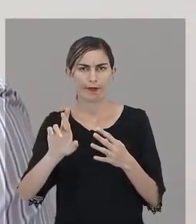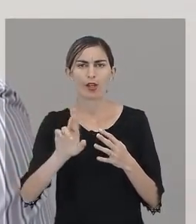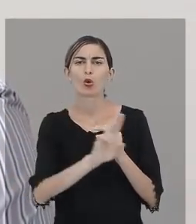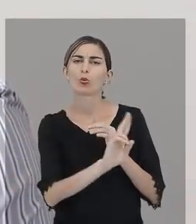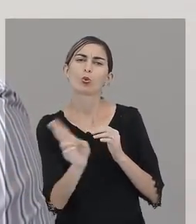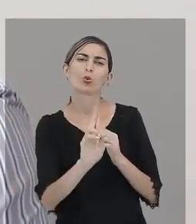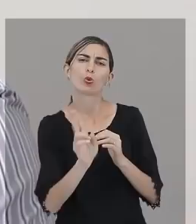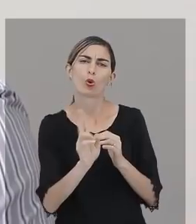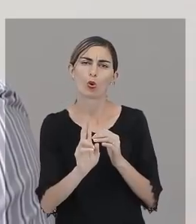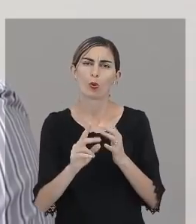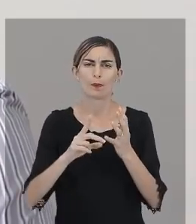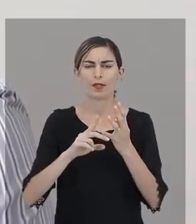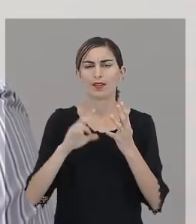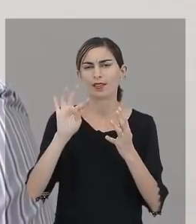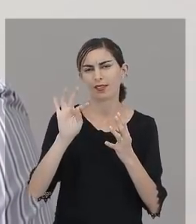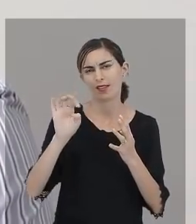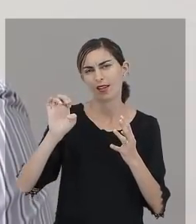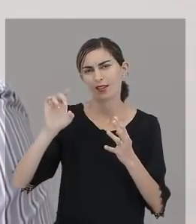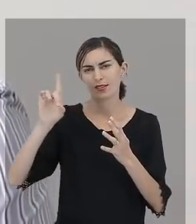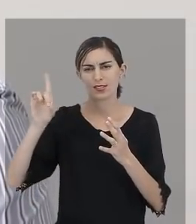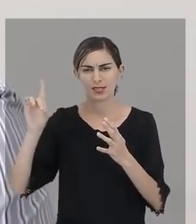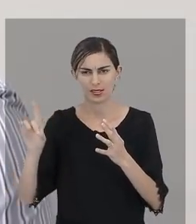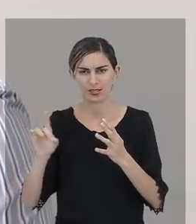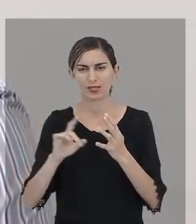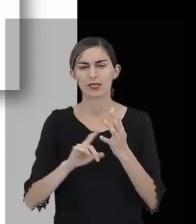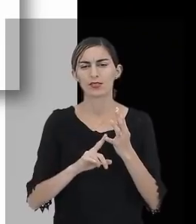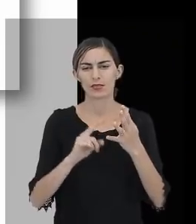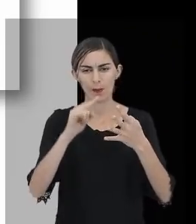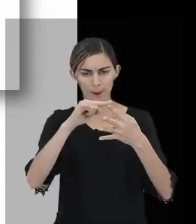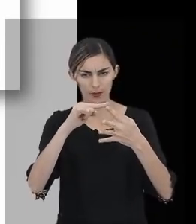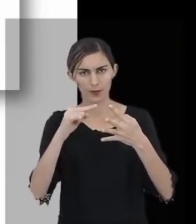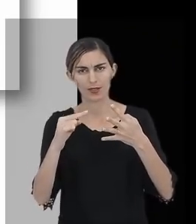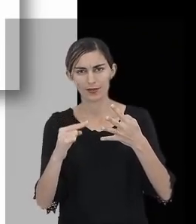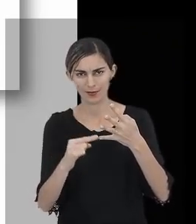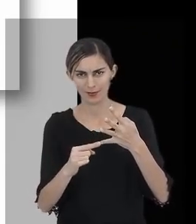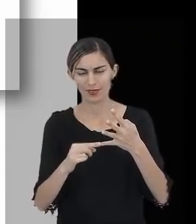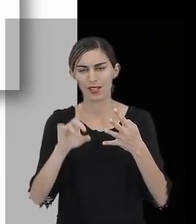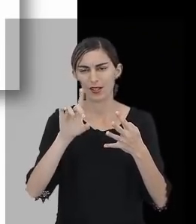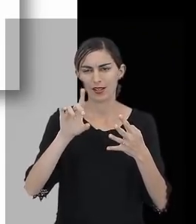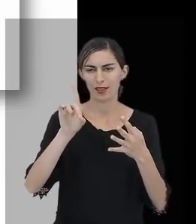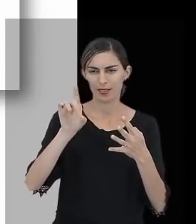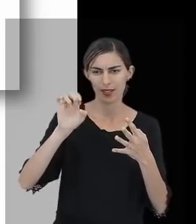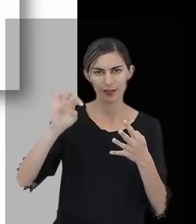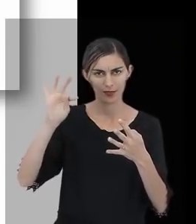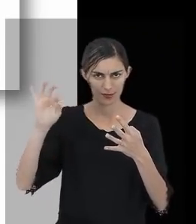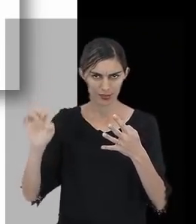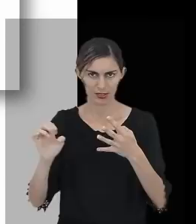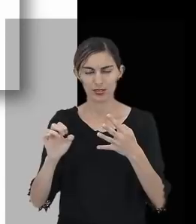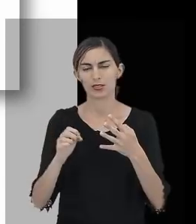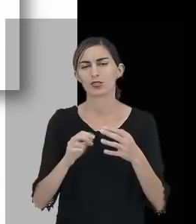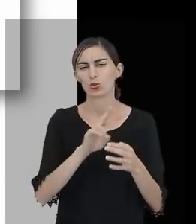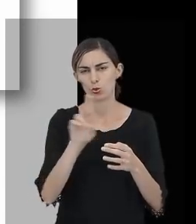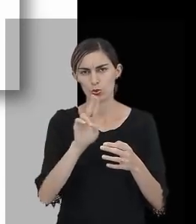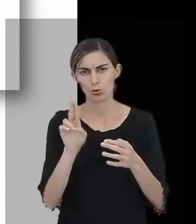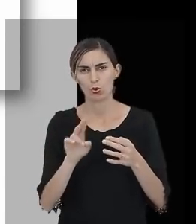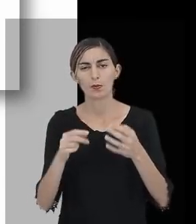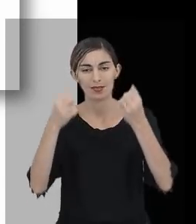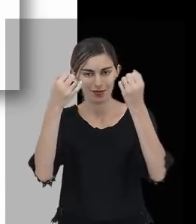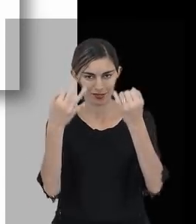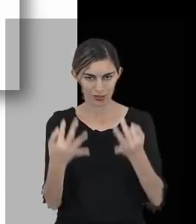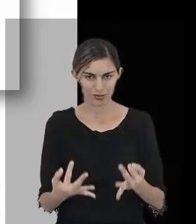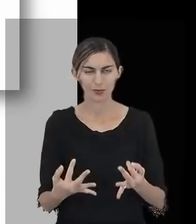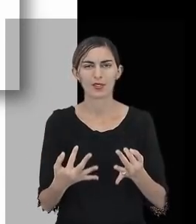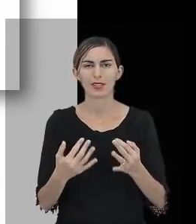O nome desse spinner é dates, certo? O nome do primeiro é name, o nome do segundo é dates. E ele diz que